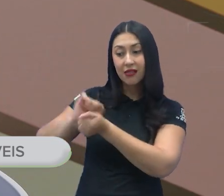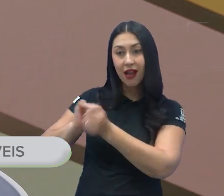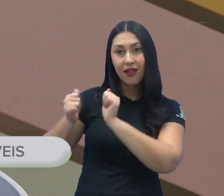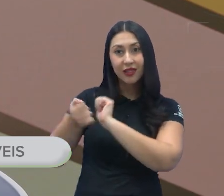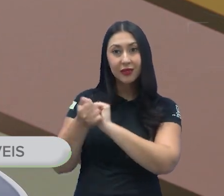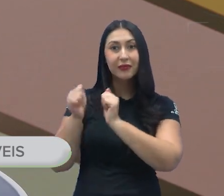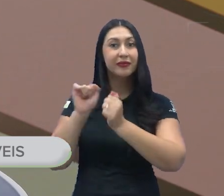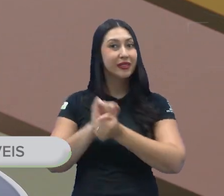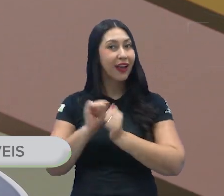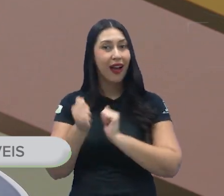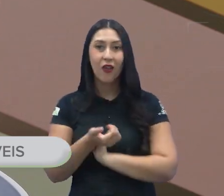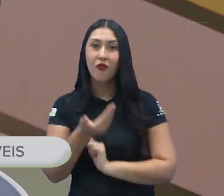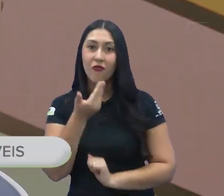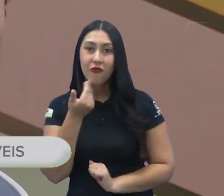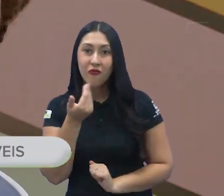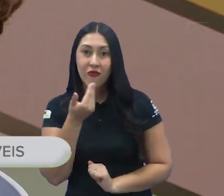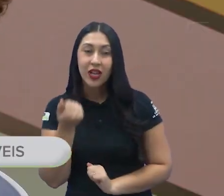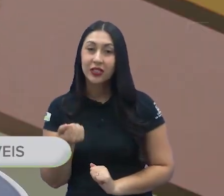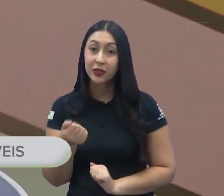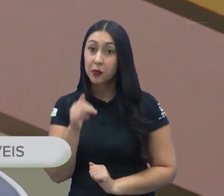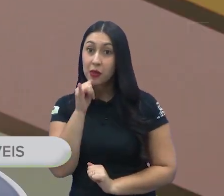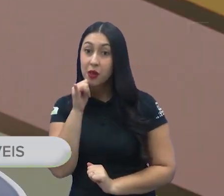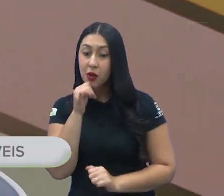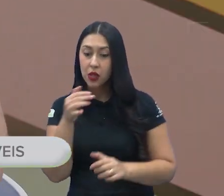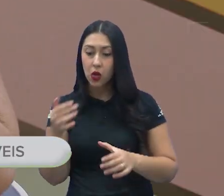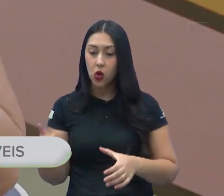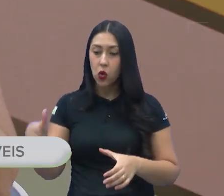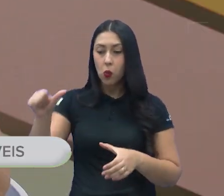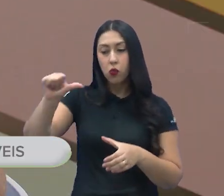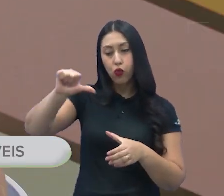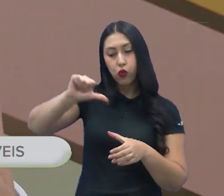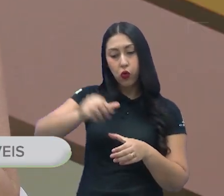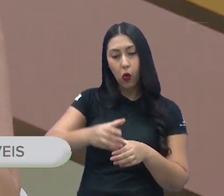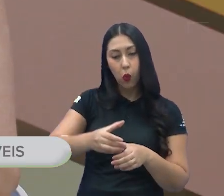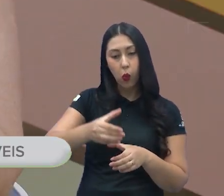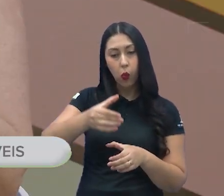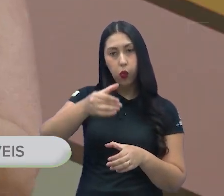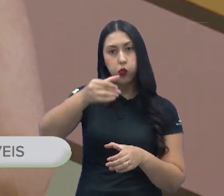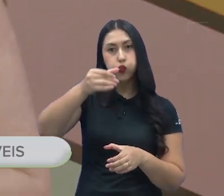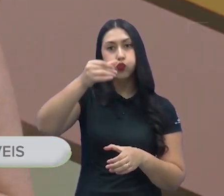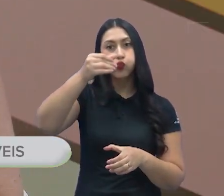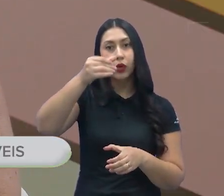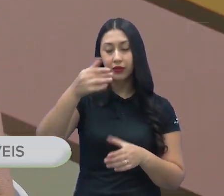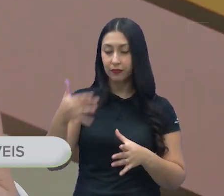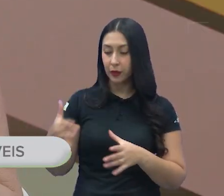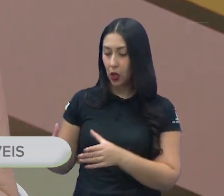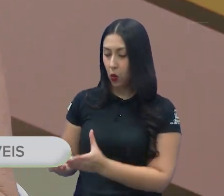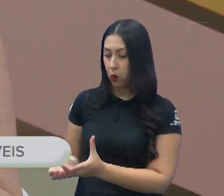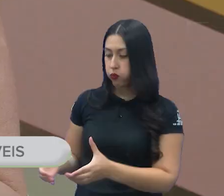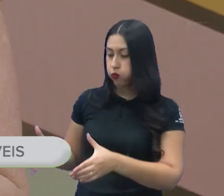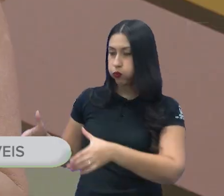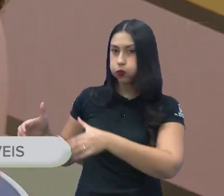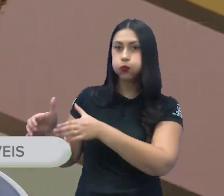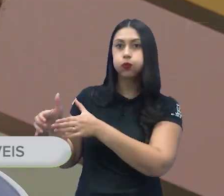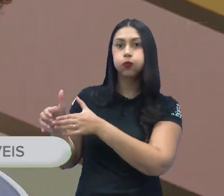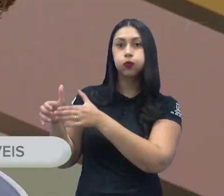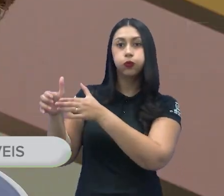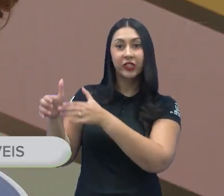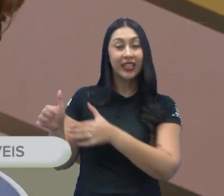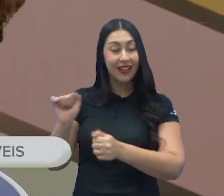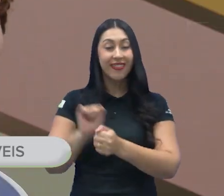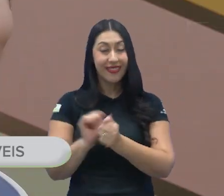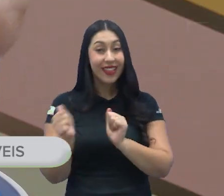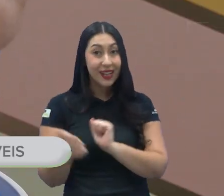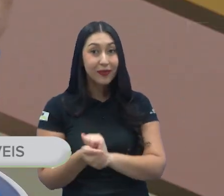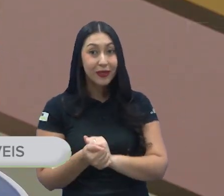fleumático. Tanto que você coloca água numa garrafa ou num copo, ele toma aquela forma. Então, o fleumático, ele é adaptável.